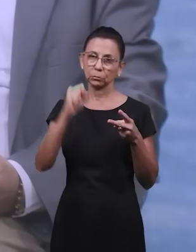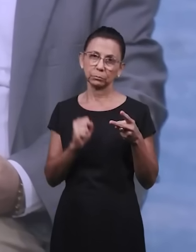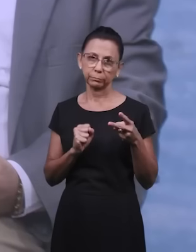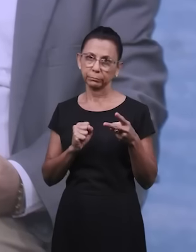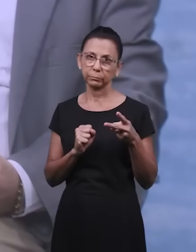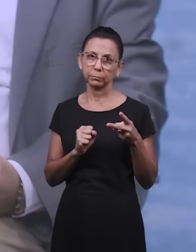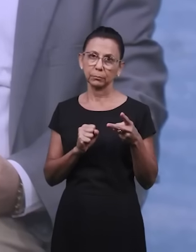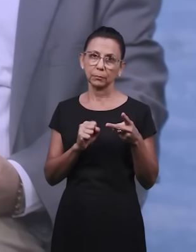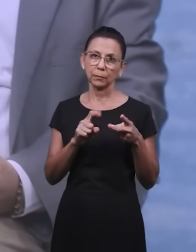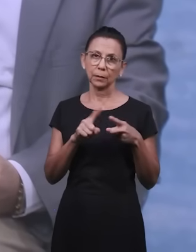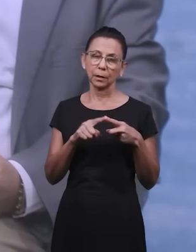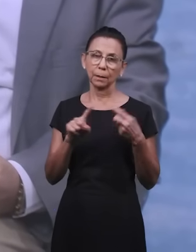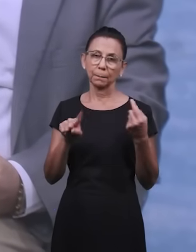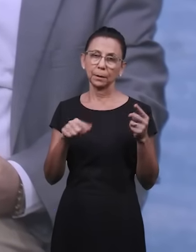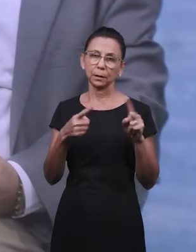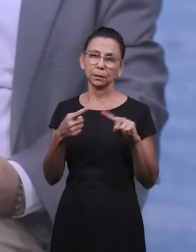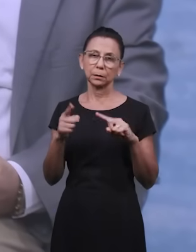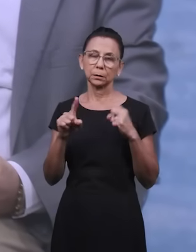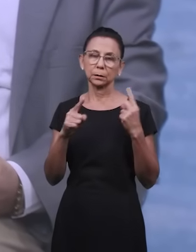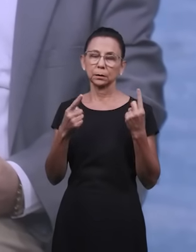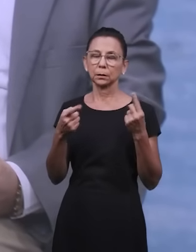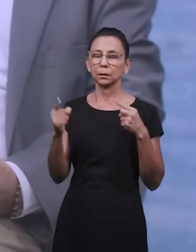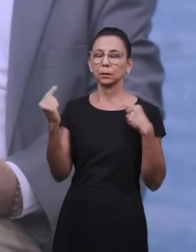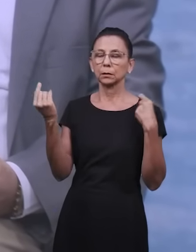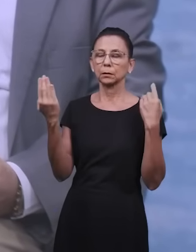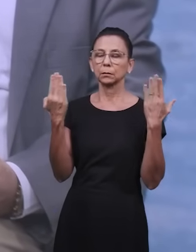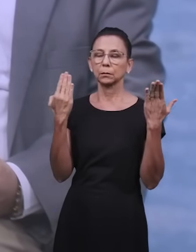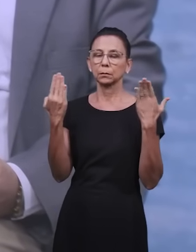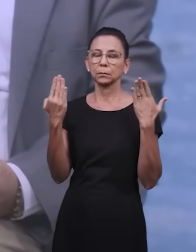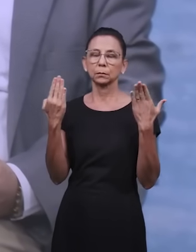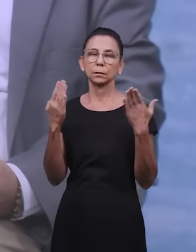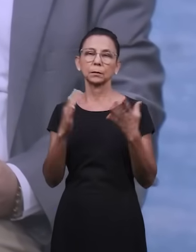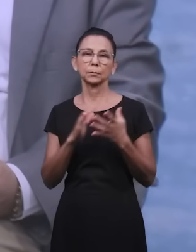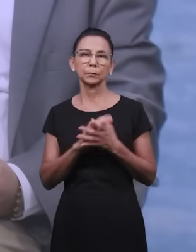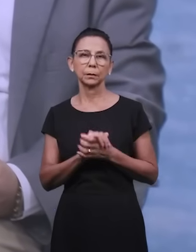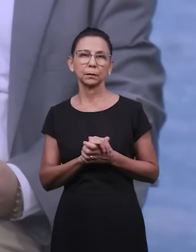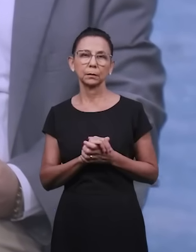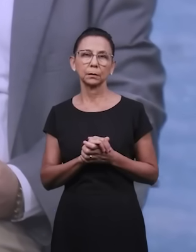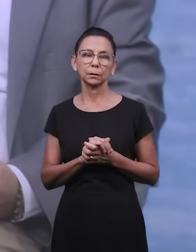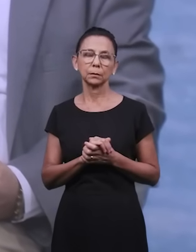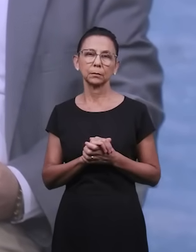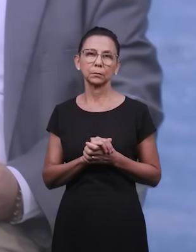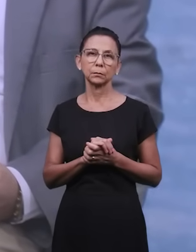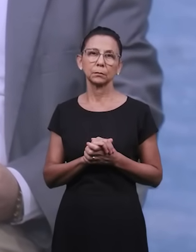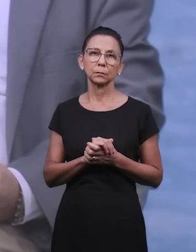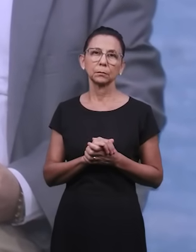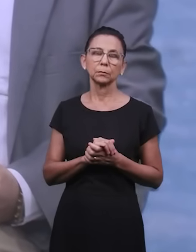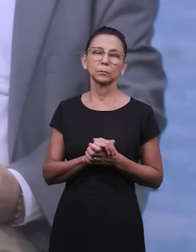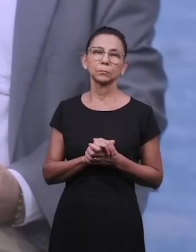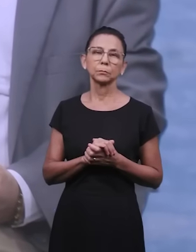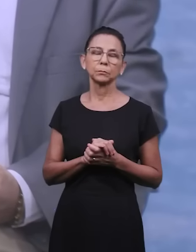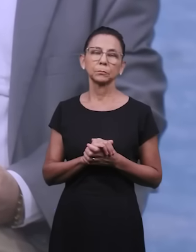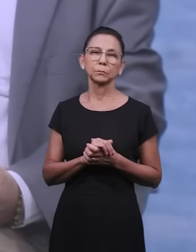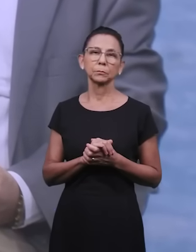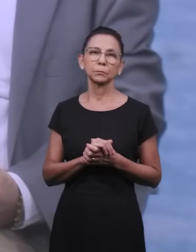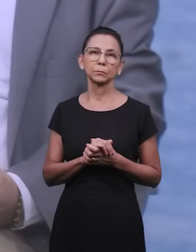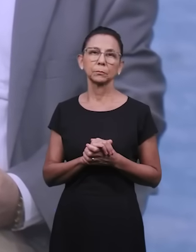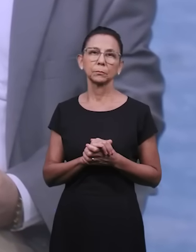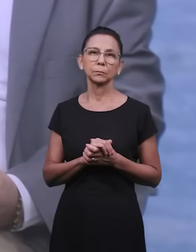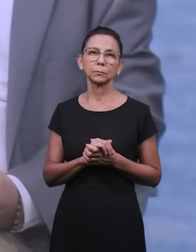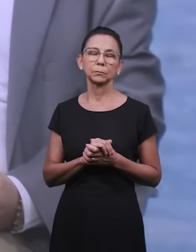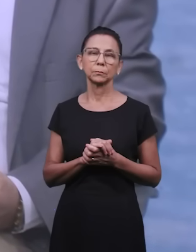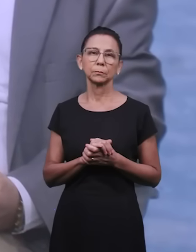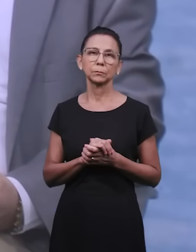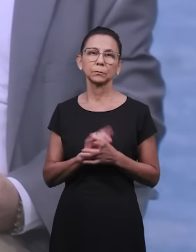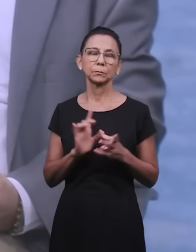fortíssimos. A música, a musicoterapia, a música como terapia, que por si só